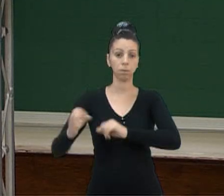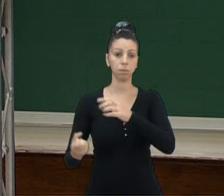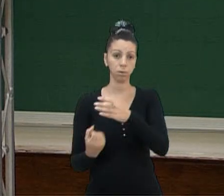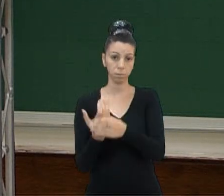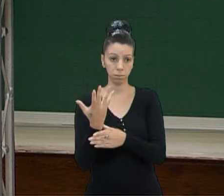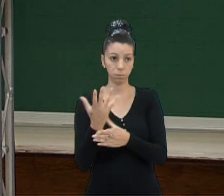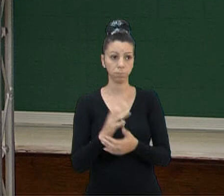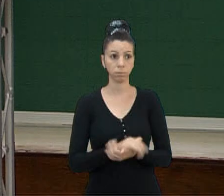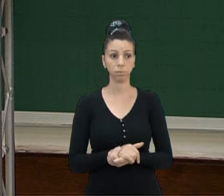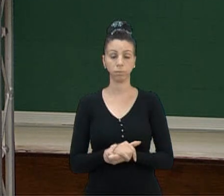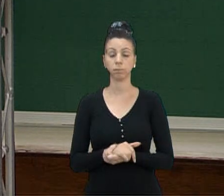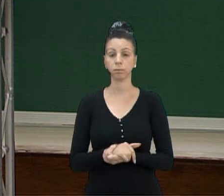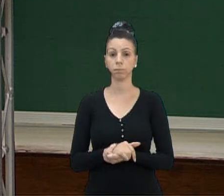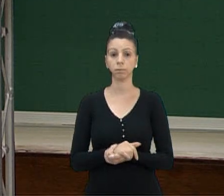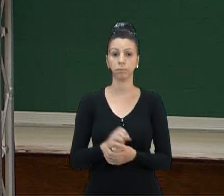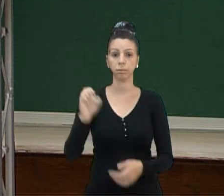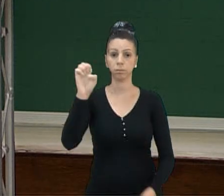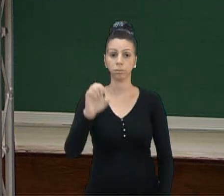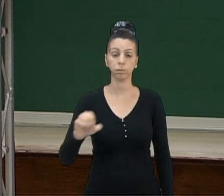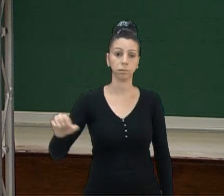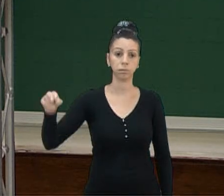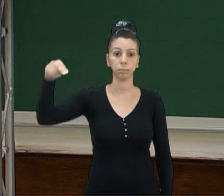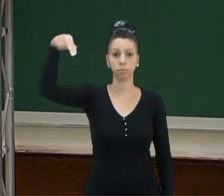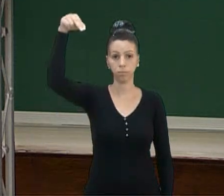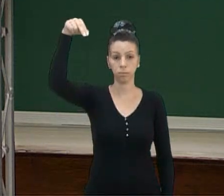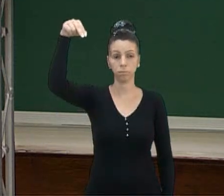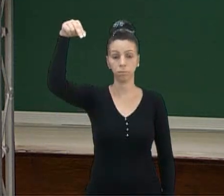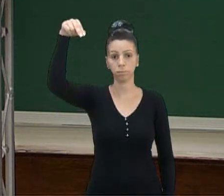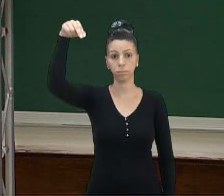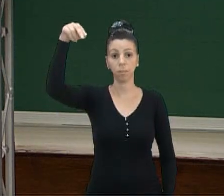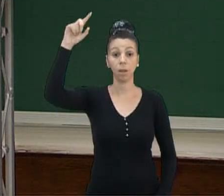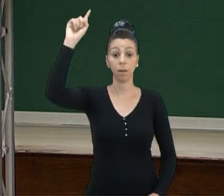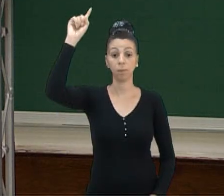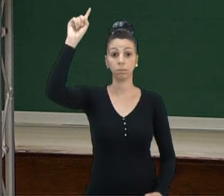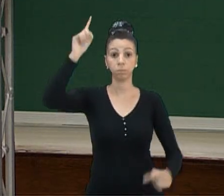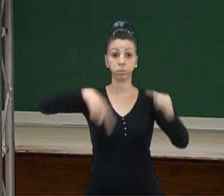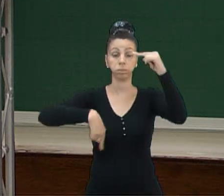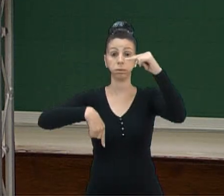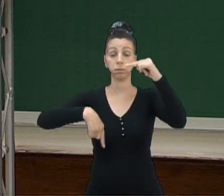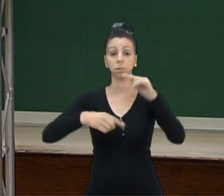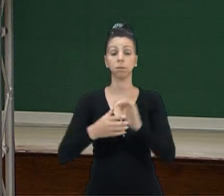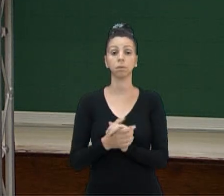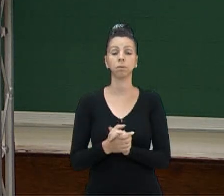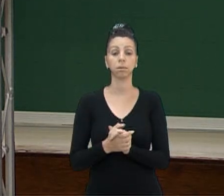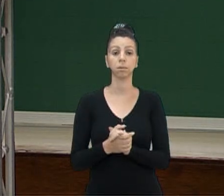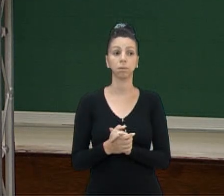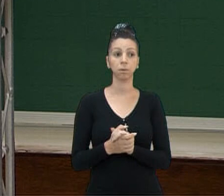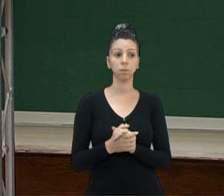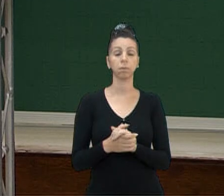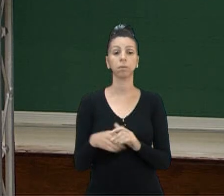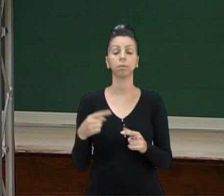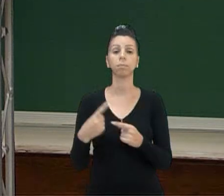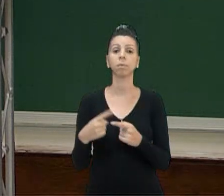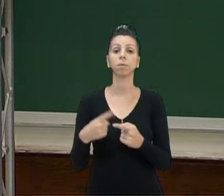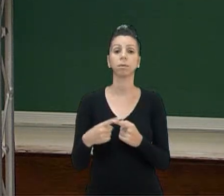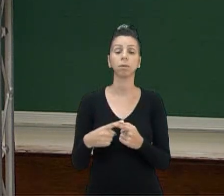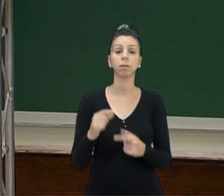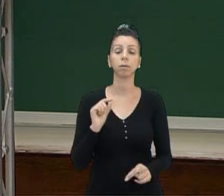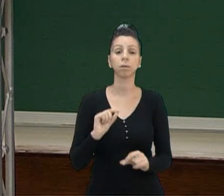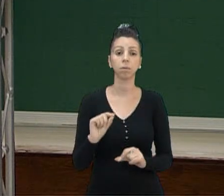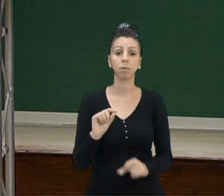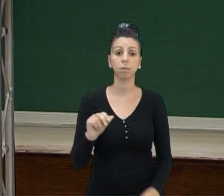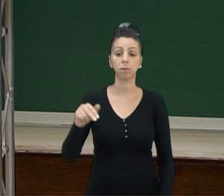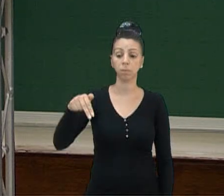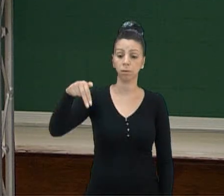região. Europa do Norte é o inverso, né? O contraponto. A Europa do Norte fica